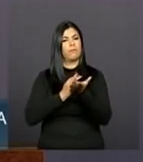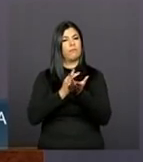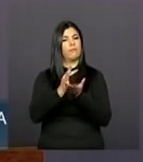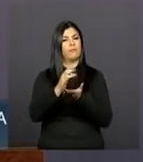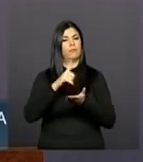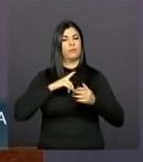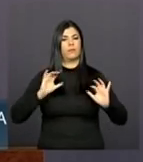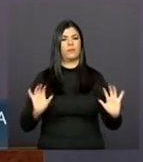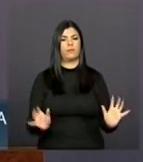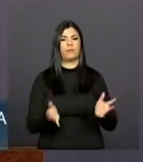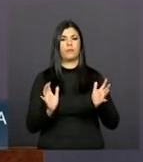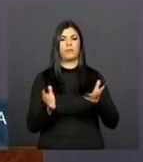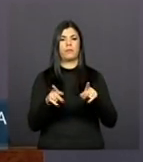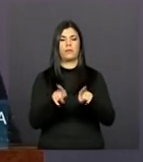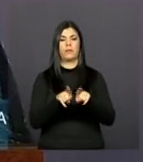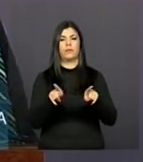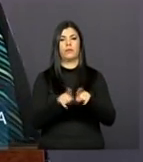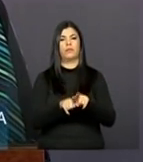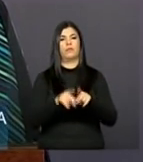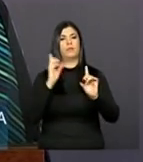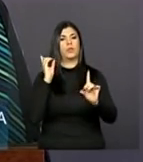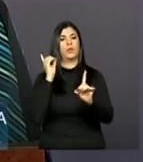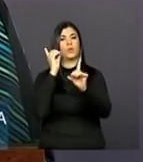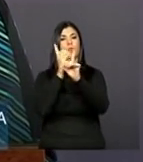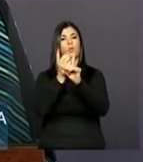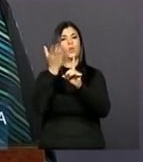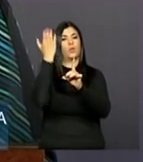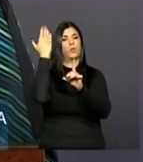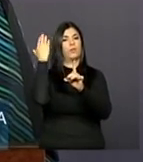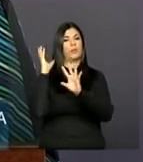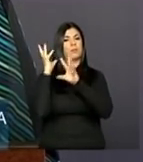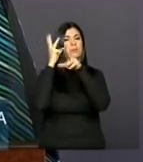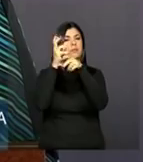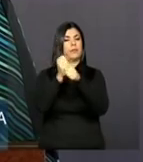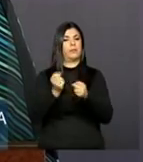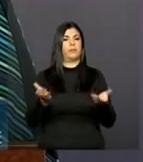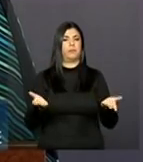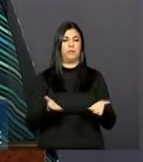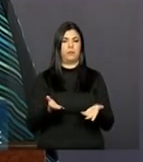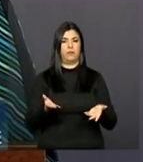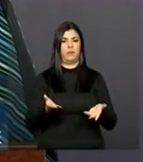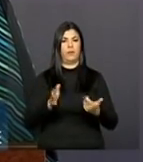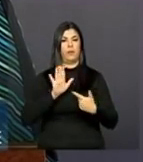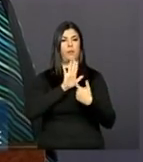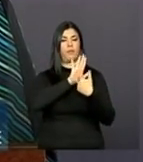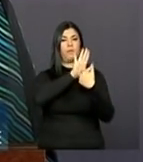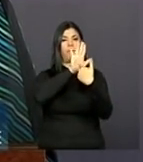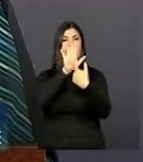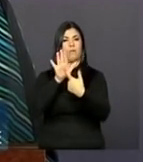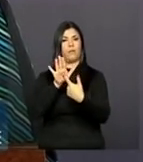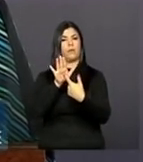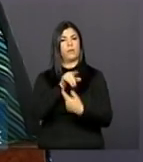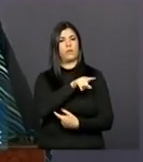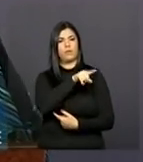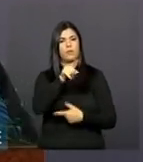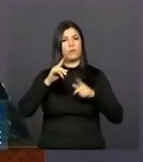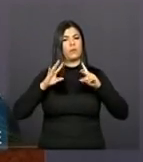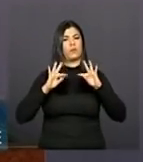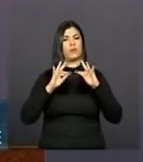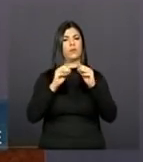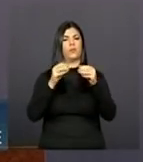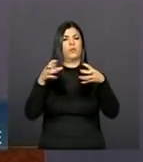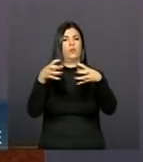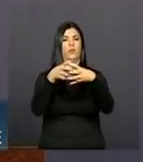para promover o nosso reencontro trazem vocês todos da